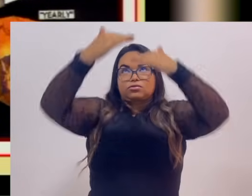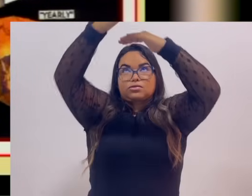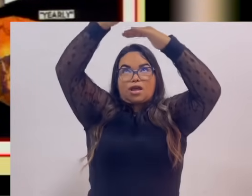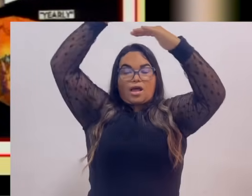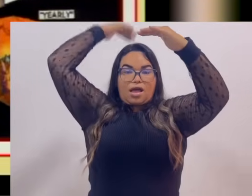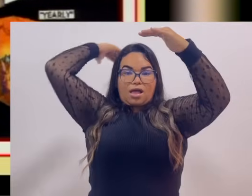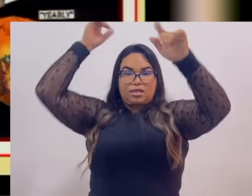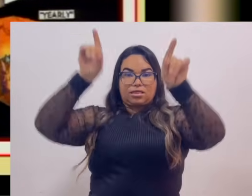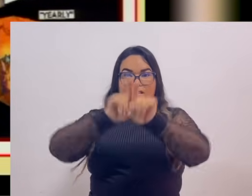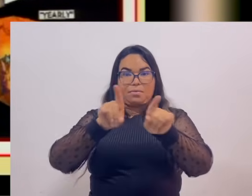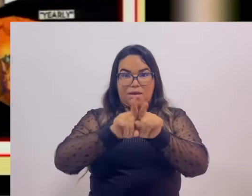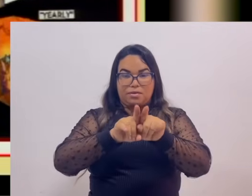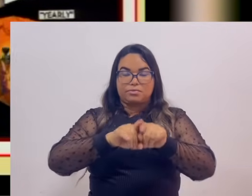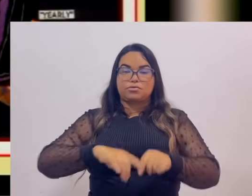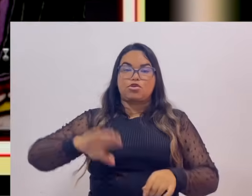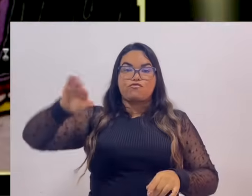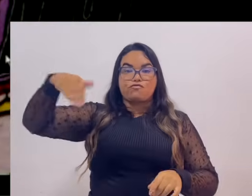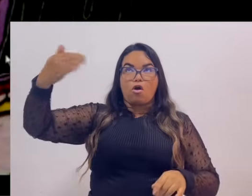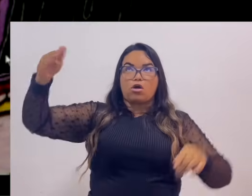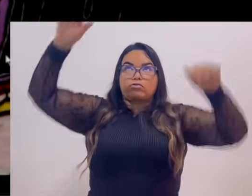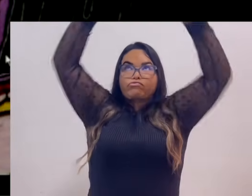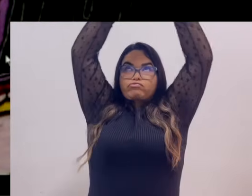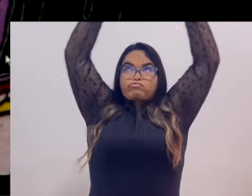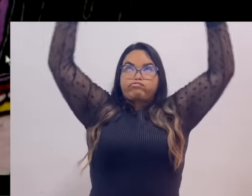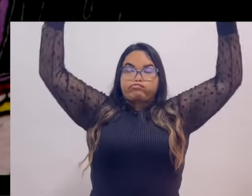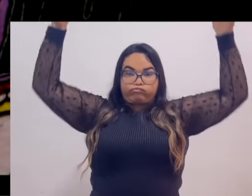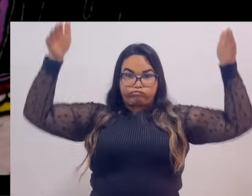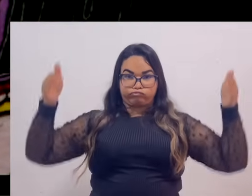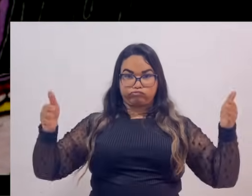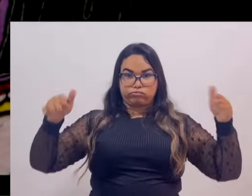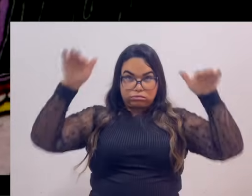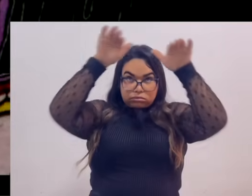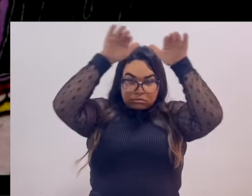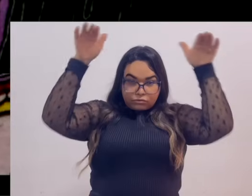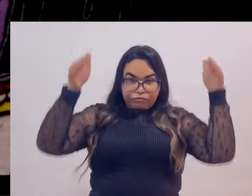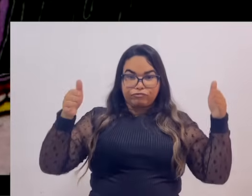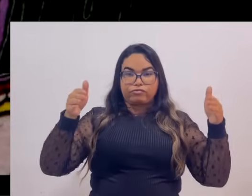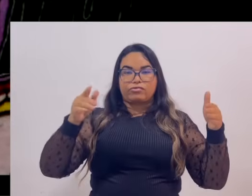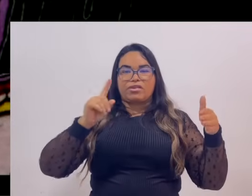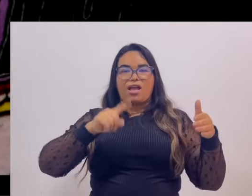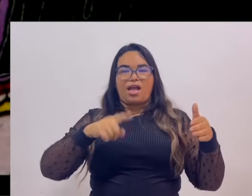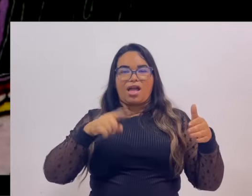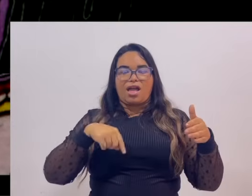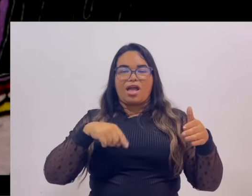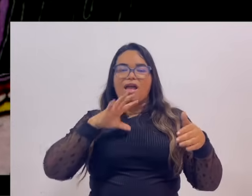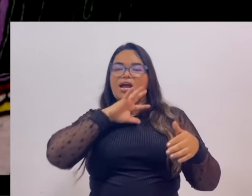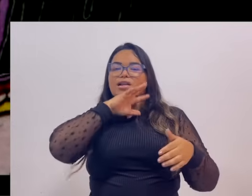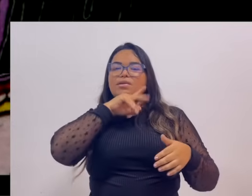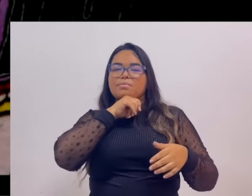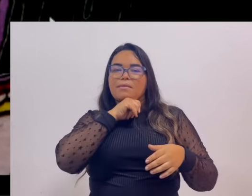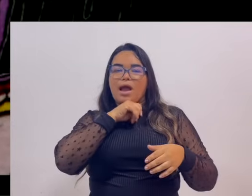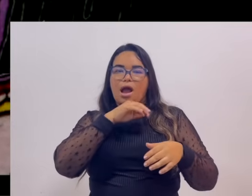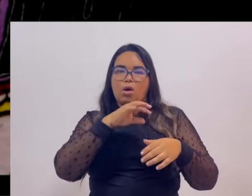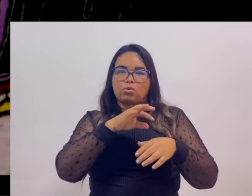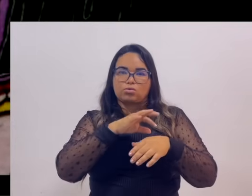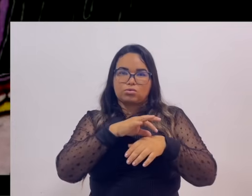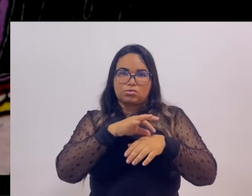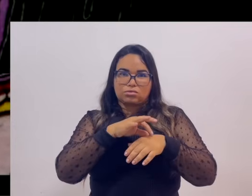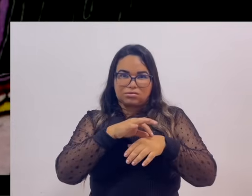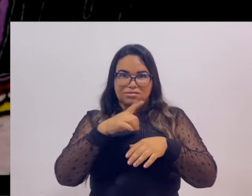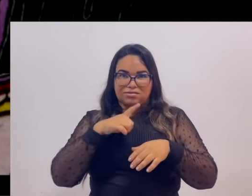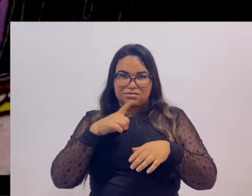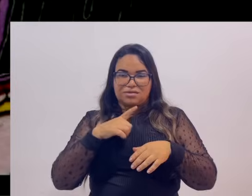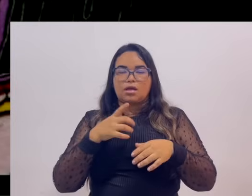tudo remete ao tabernáculo mesmo o teto do tabernáculo o revestimento exterior era de pele e